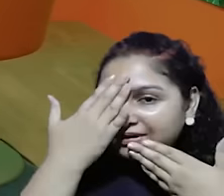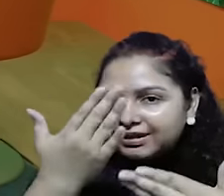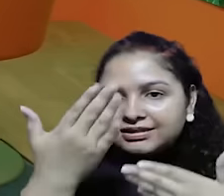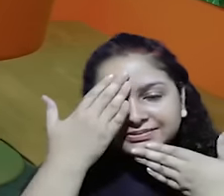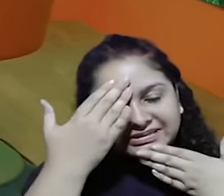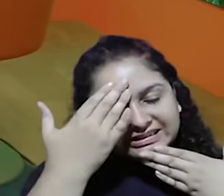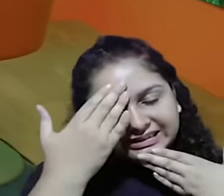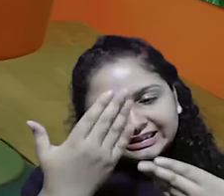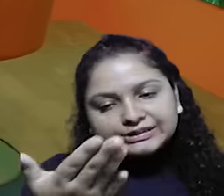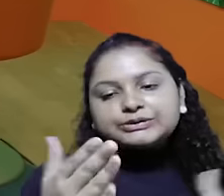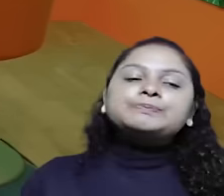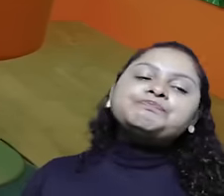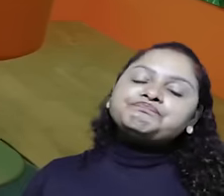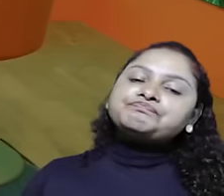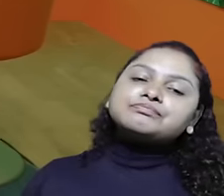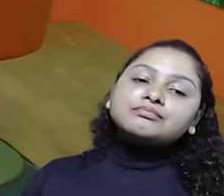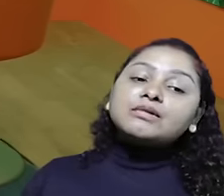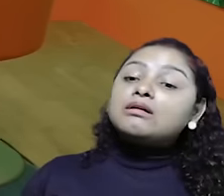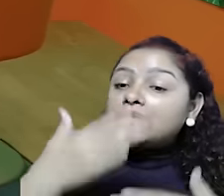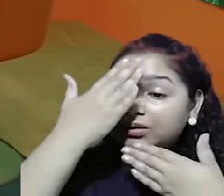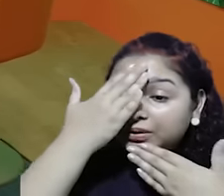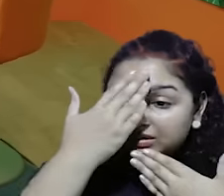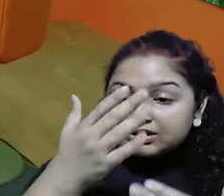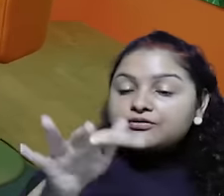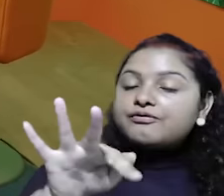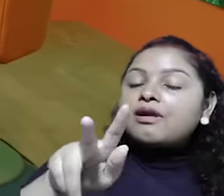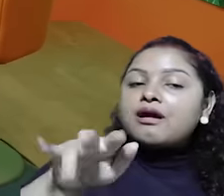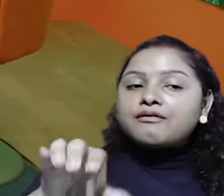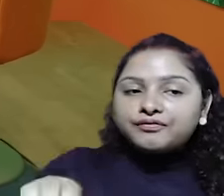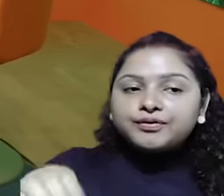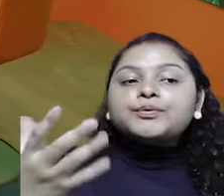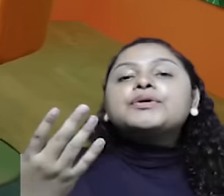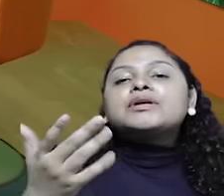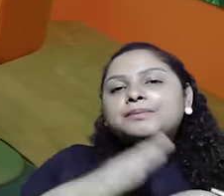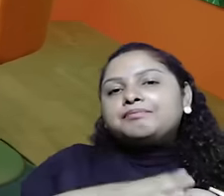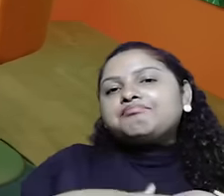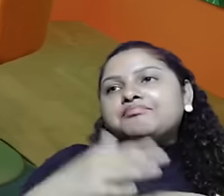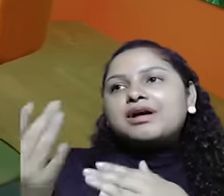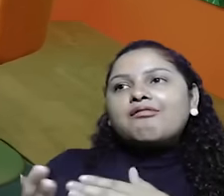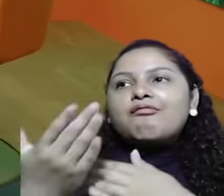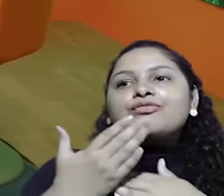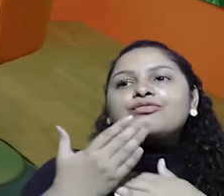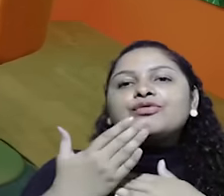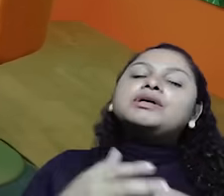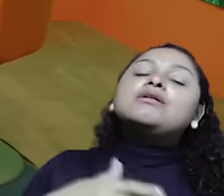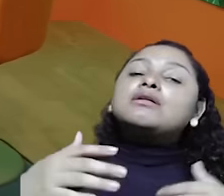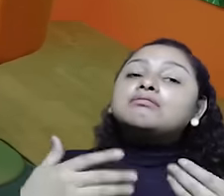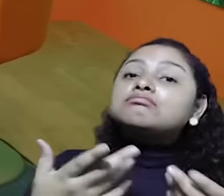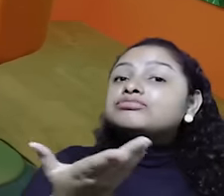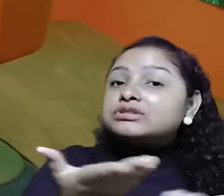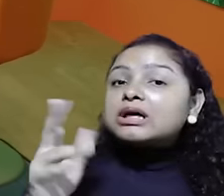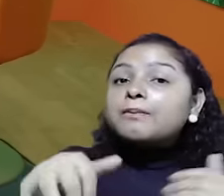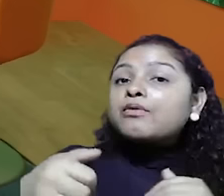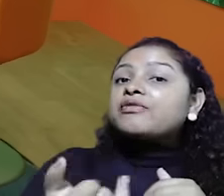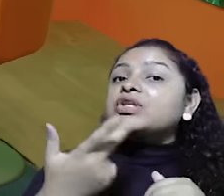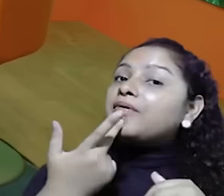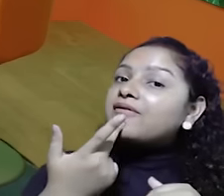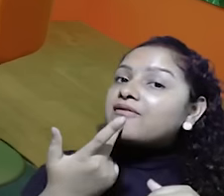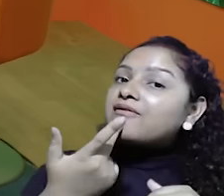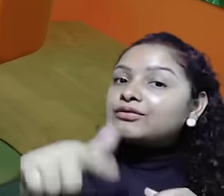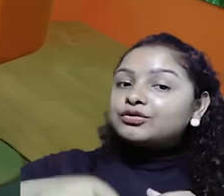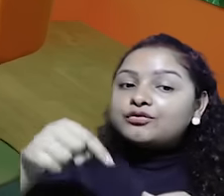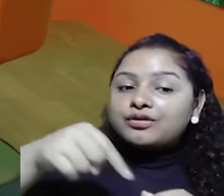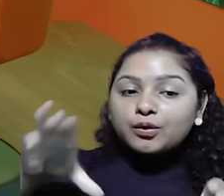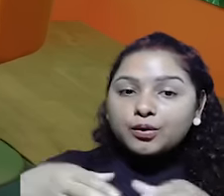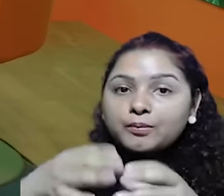vez obrigada ermerson também quero agradecer o Flávio que participou no nosso primeiro bloco da nossa conversa e aproveito para reforçar mais uma vez que a equipe